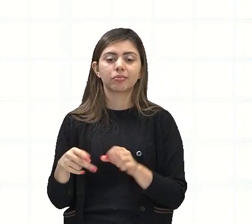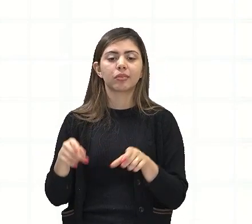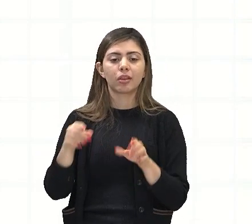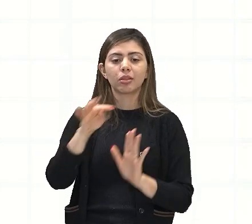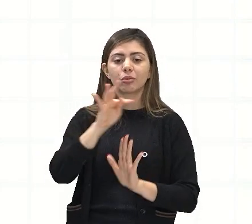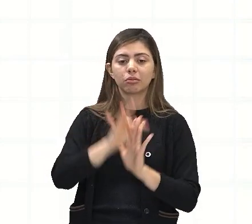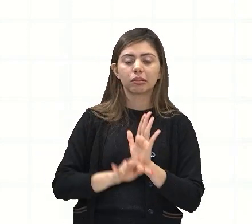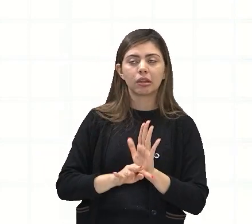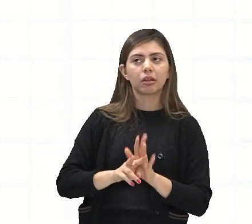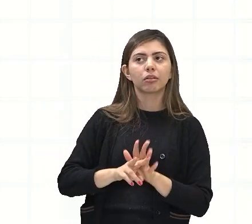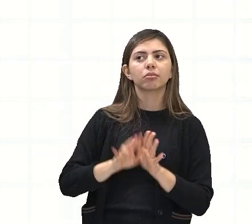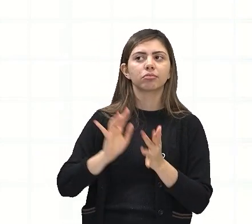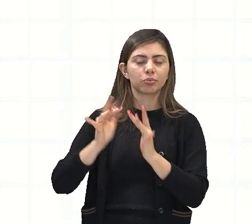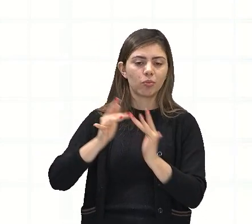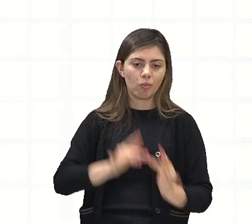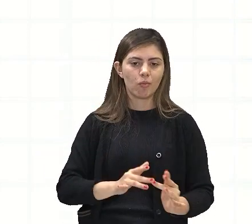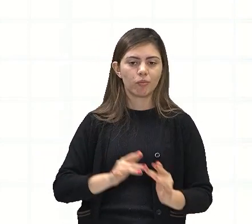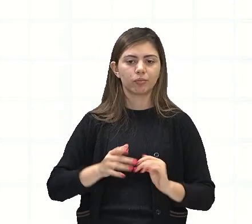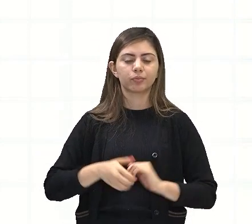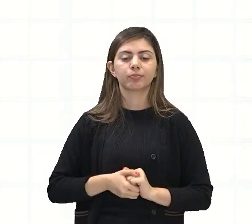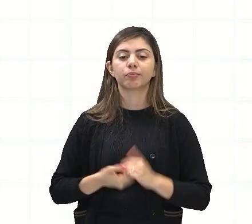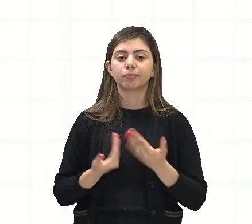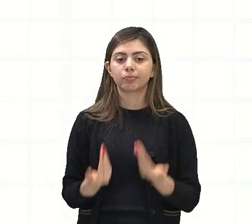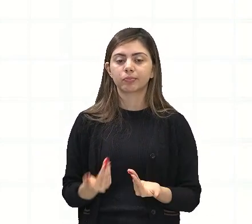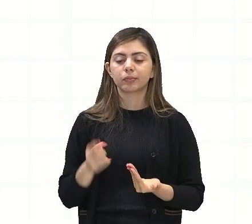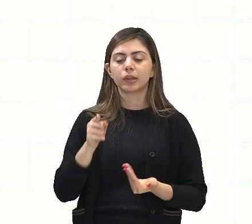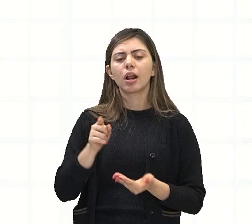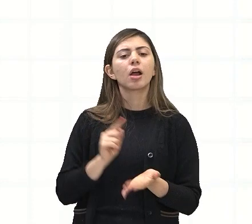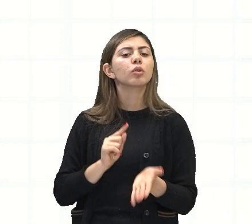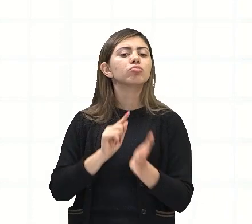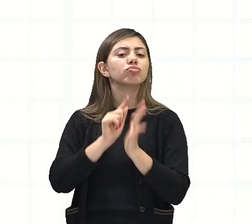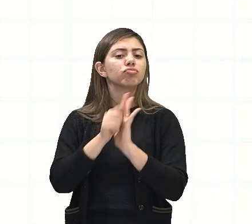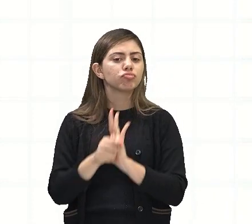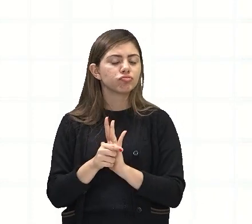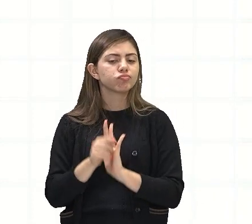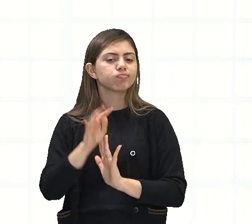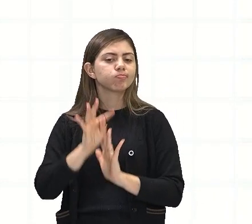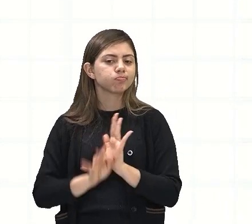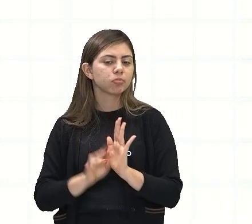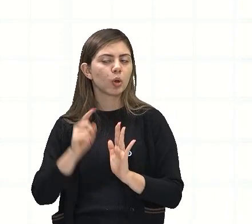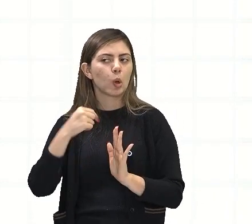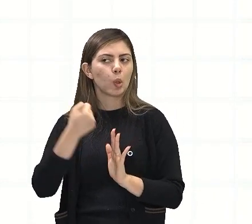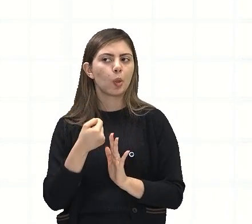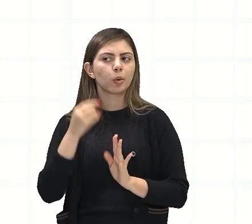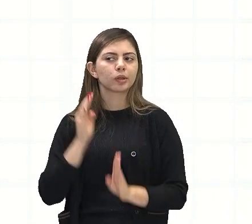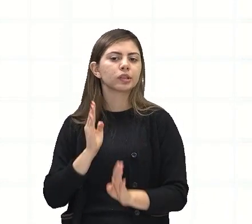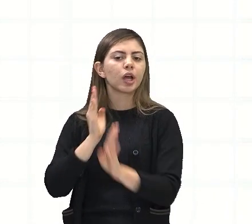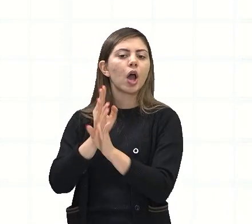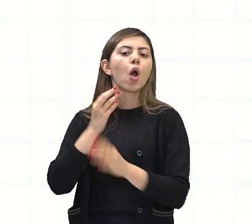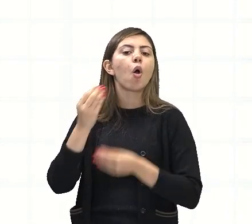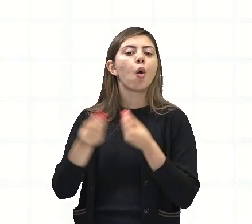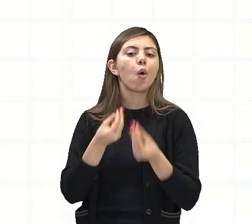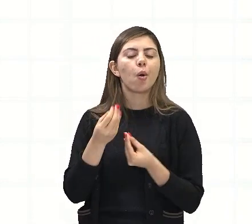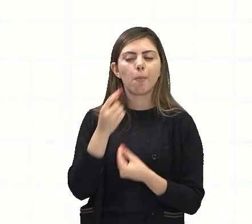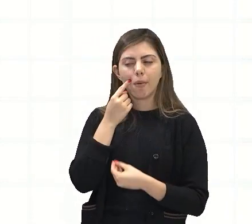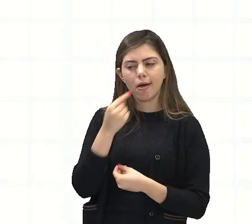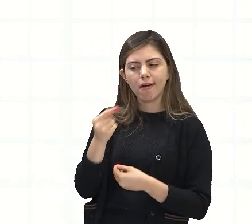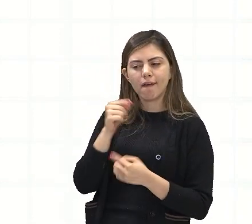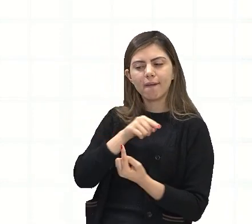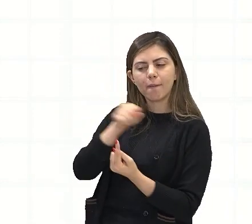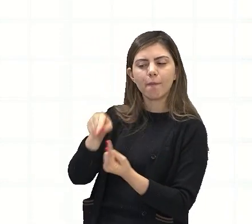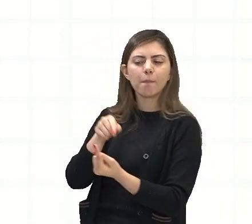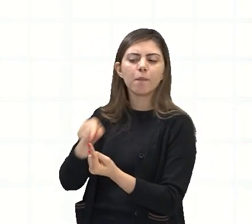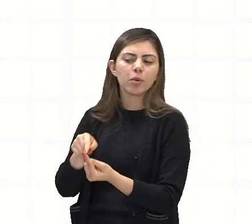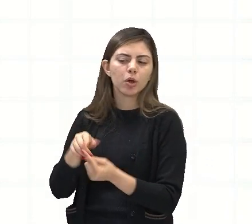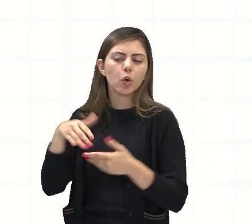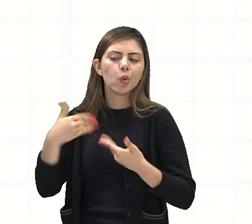um determinado contexto. Então, o gênero textual, eu posso identificá-lo com base no objetivo, na